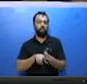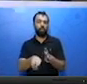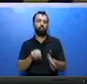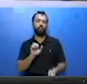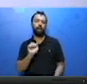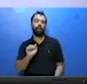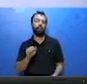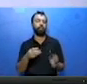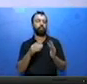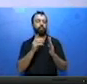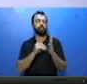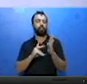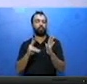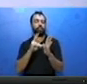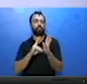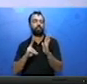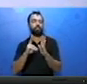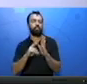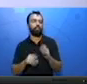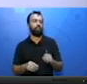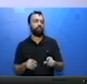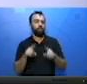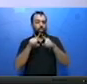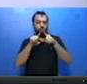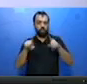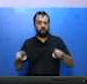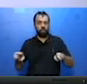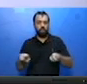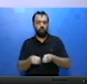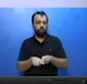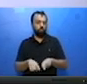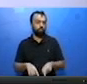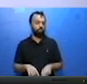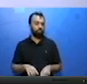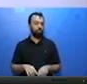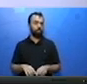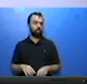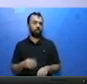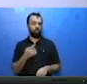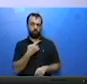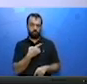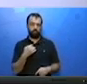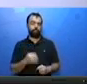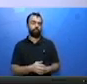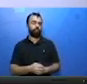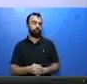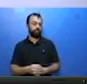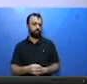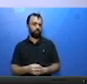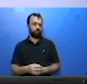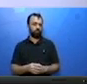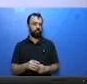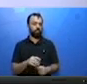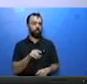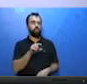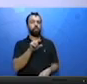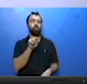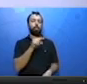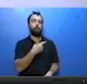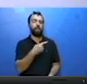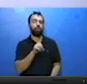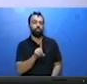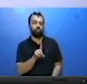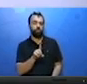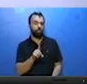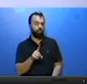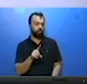ABC. Então, o ponto A, menos 1 e menos 3. Então, no X é menos 1, desça aqui no menos 3.